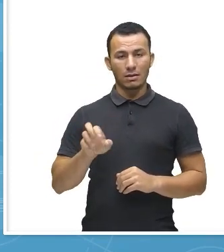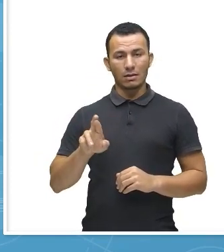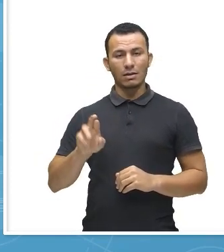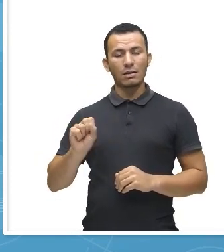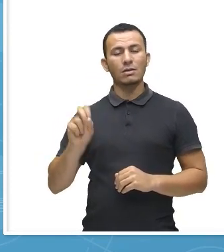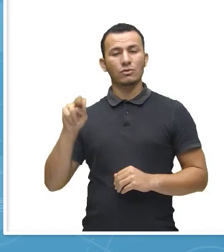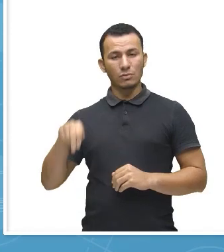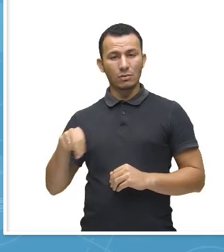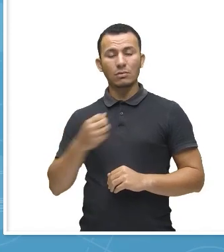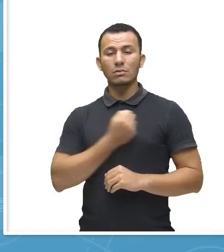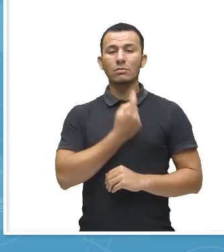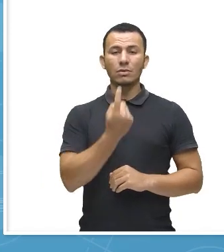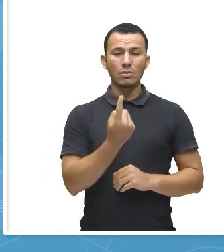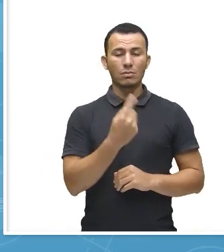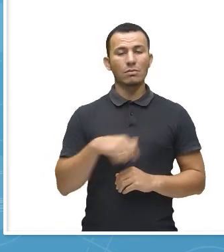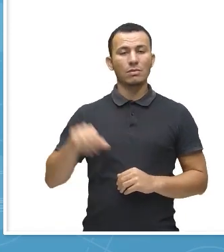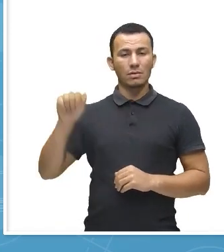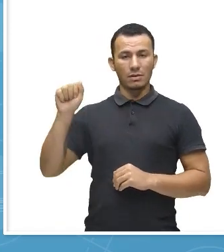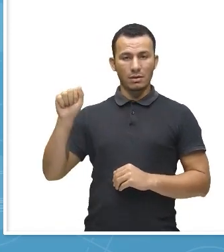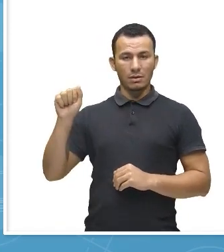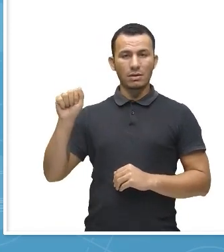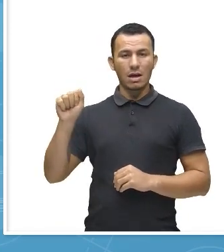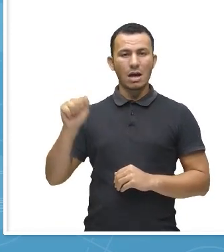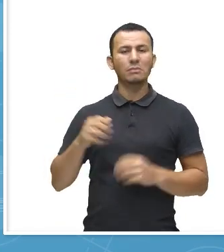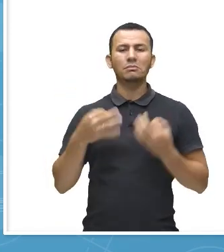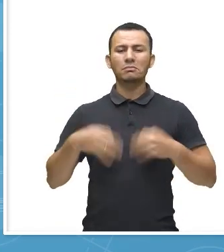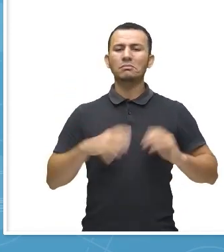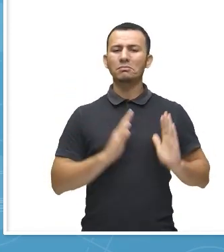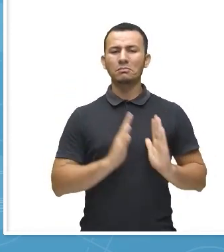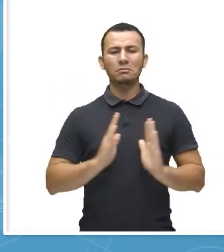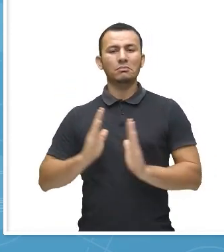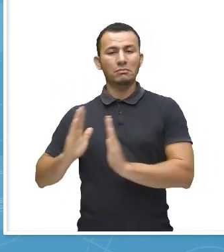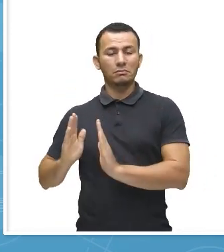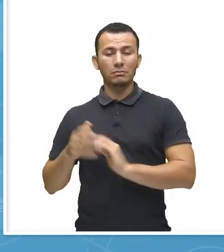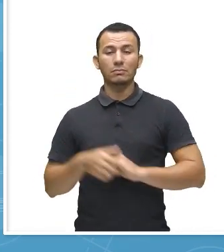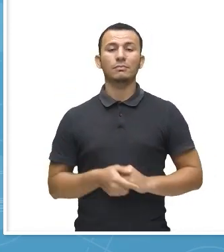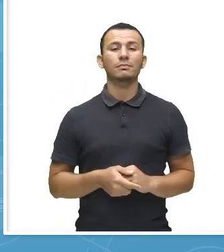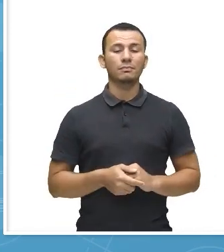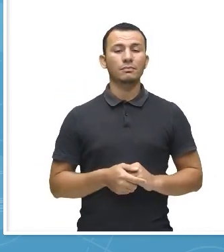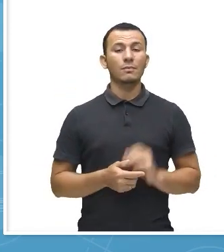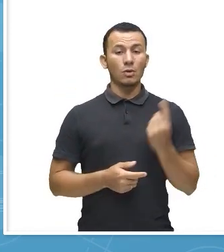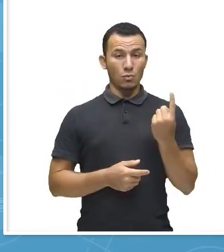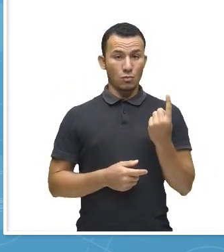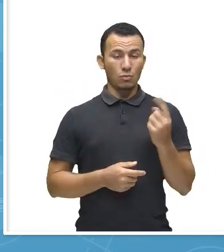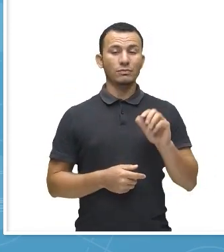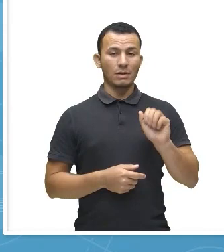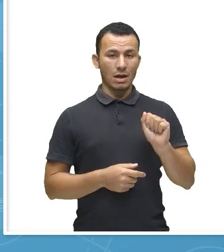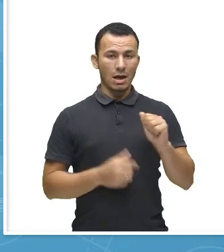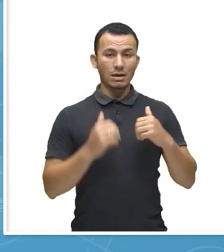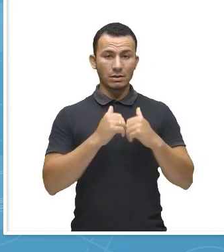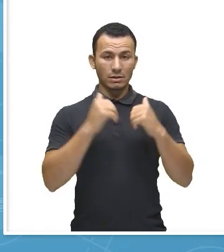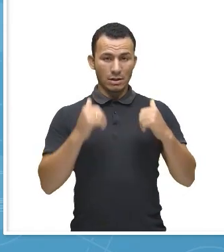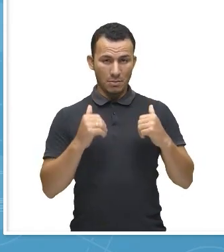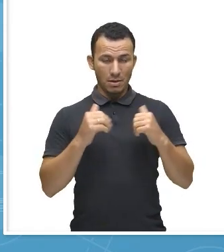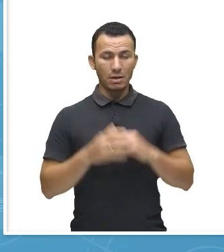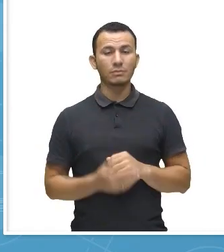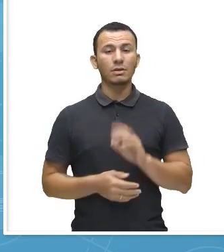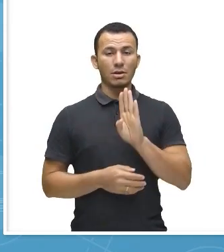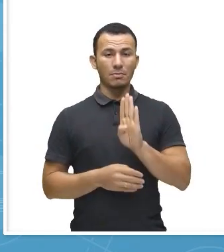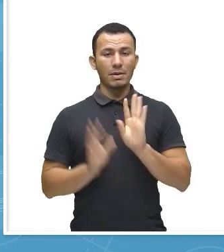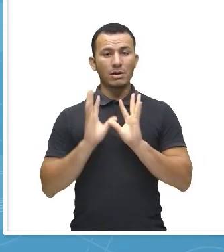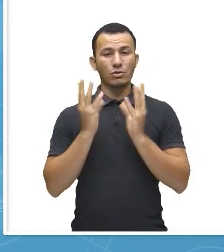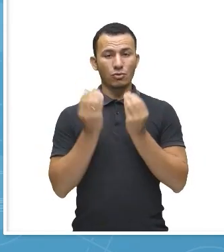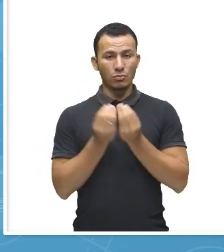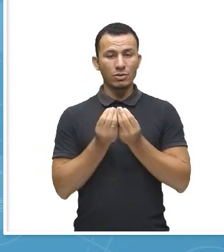1, letra A, olha, colocou bem certinho aí pra gente entender. Questão 1, letra A, separadas, letra B,